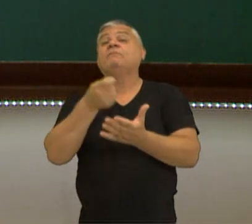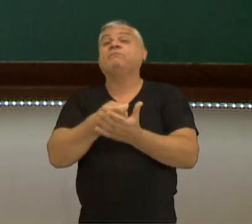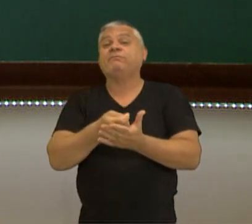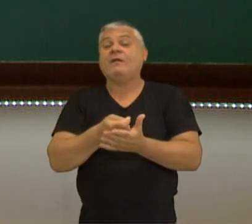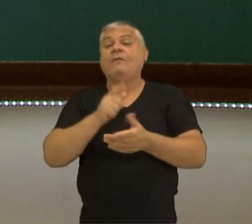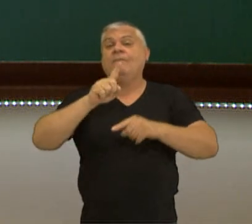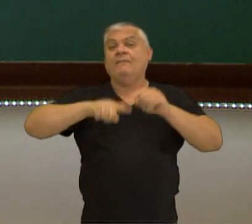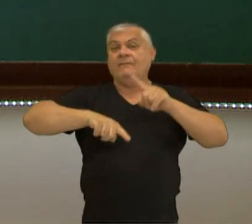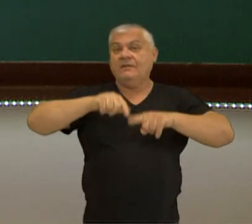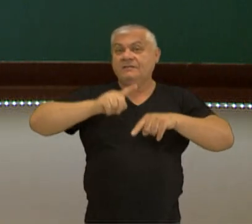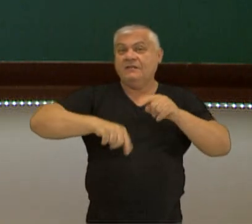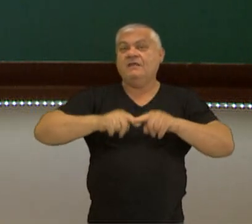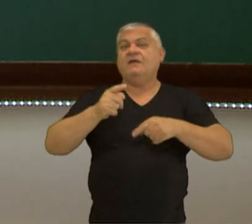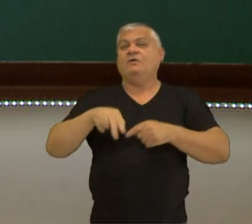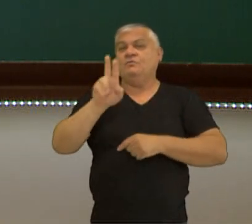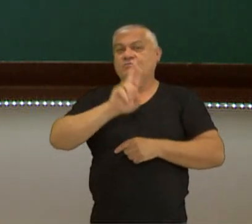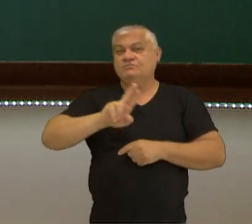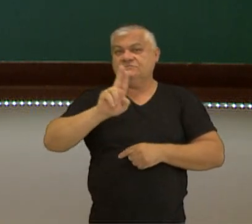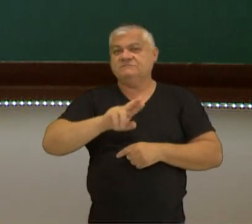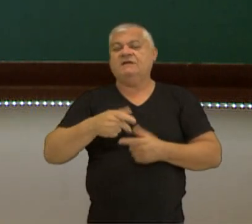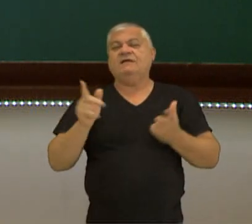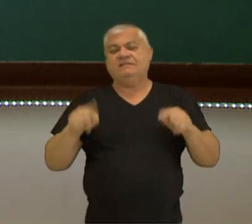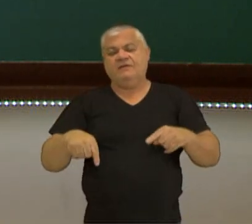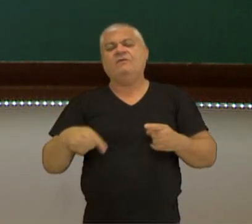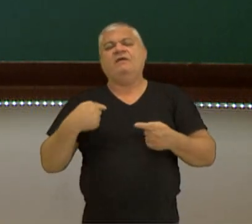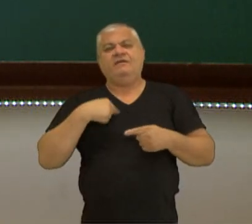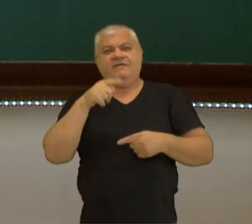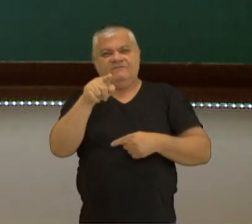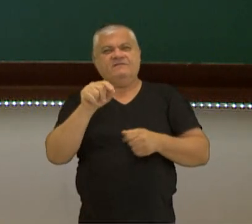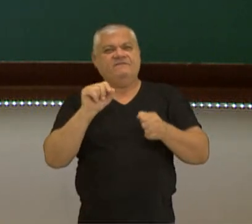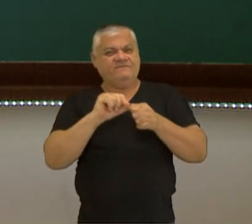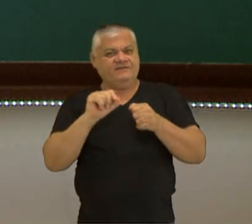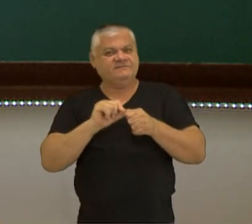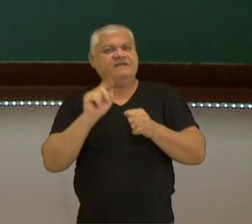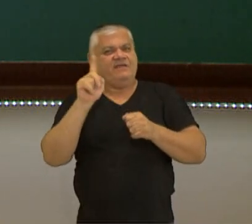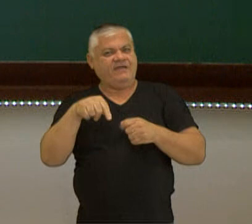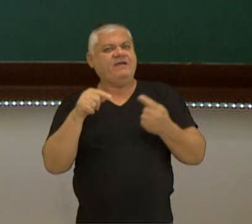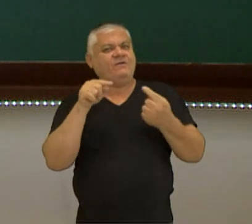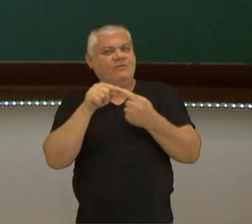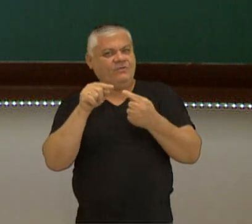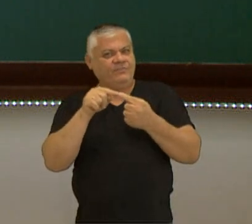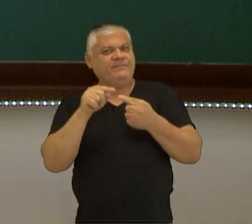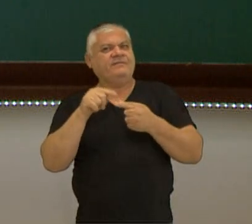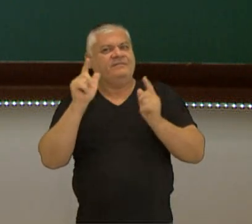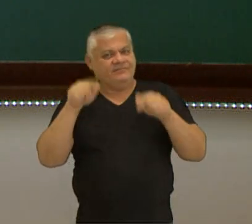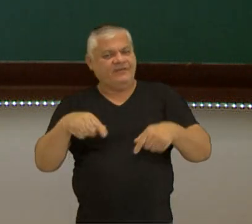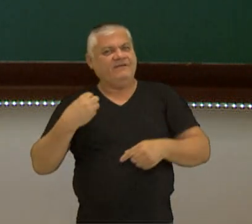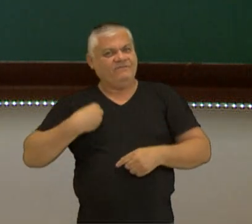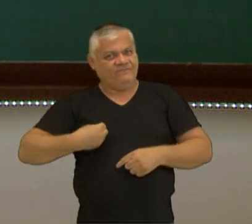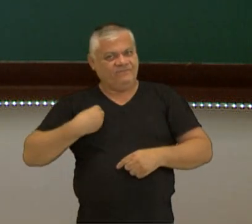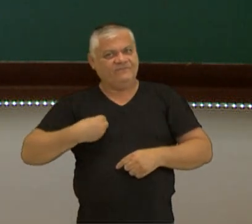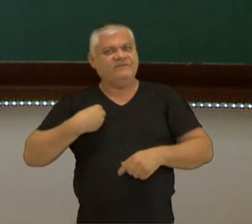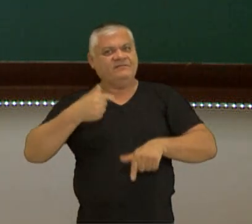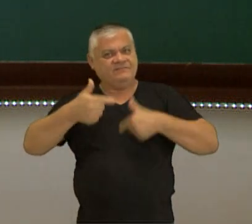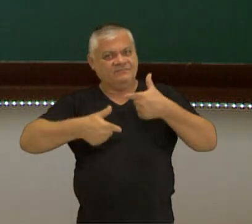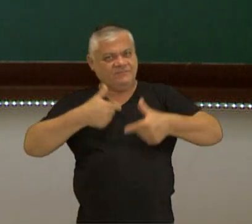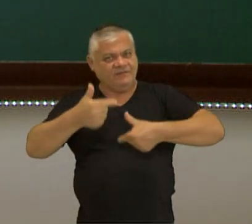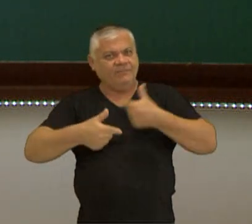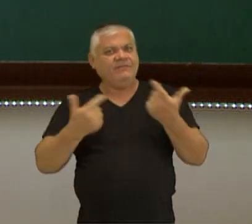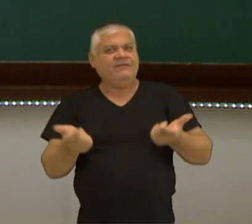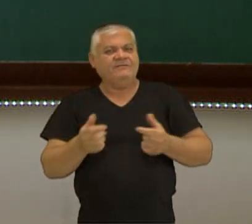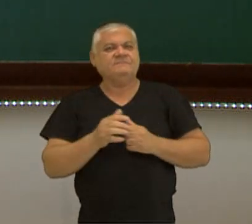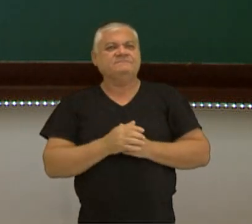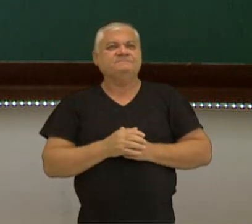o material que vai ser utilizado. Então, esse tipo de cálculo que a gente está fazendo são cálculos aplicados à realidade